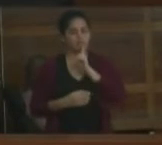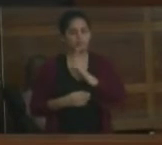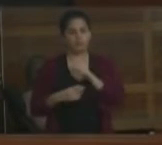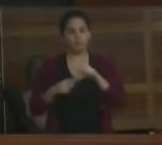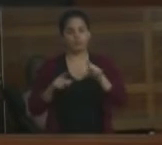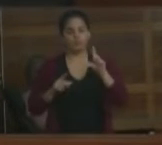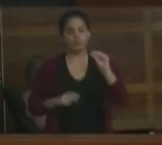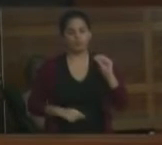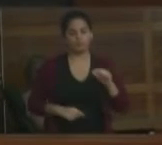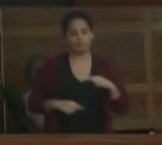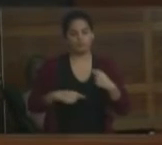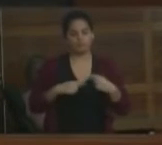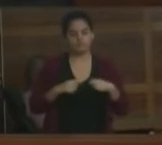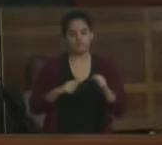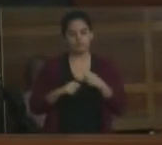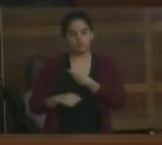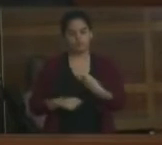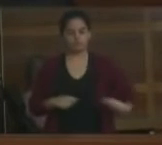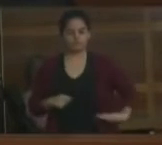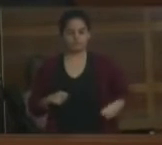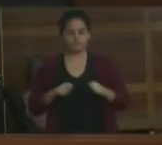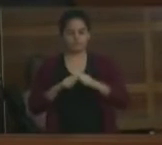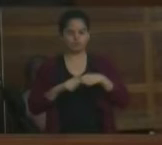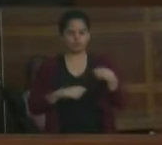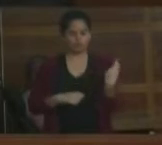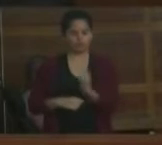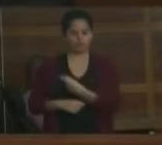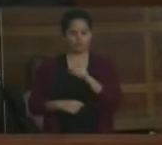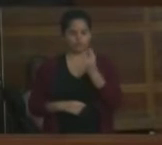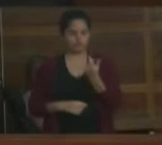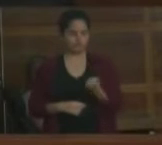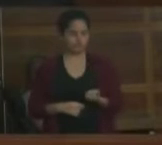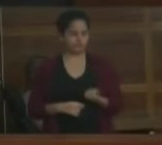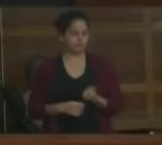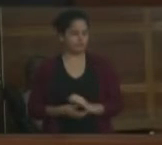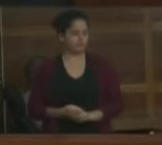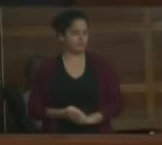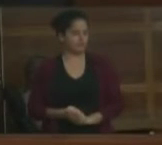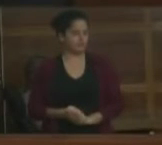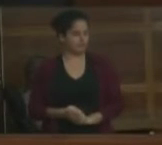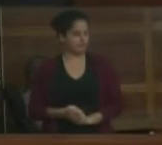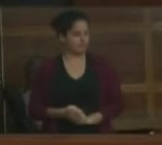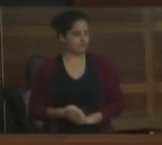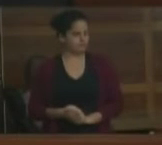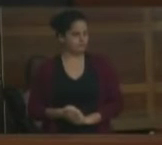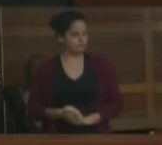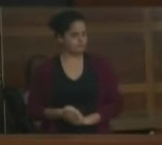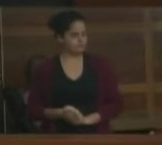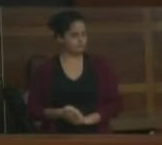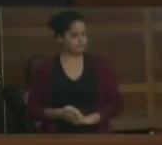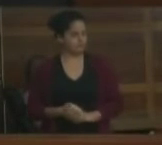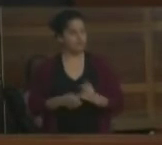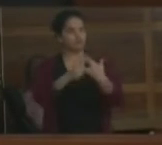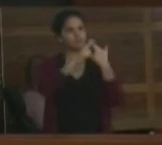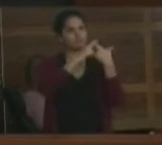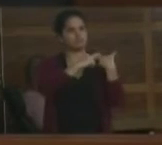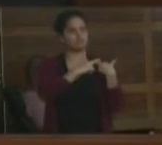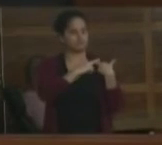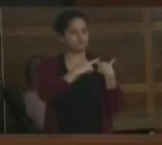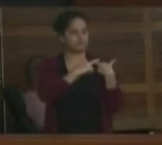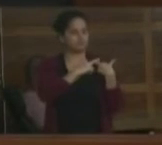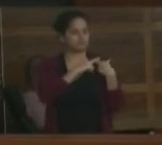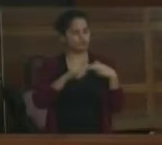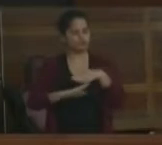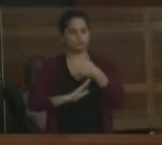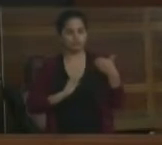né é a função nossa fiscalizar é a função do executivo está da transparência né então acho que todas as